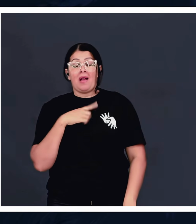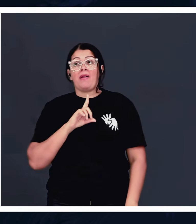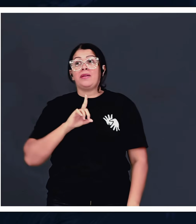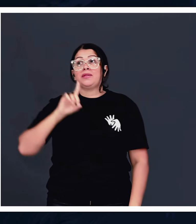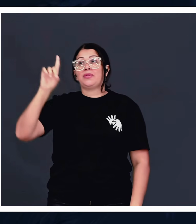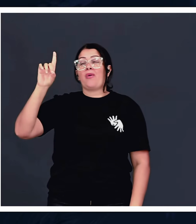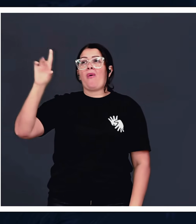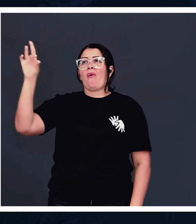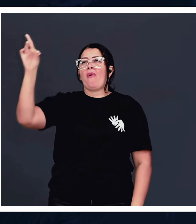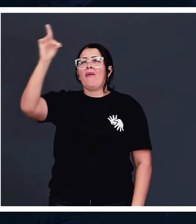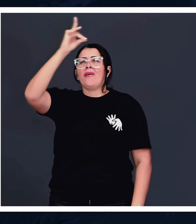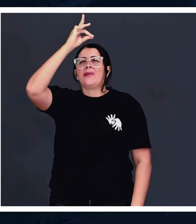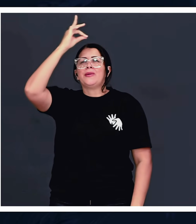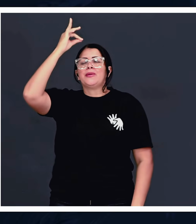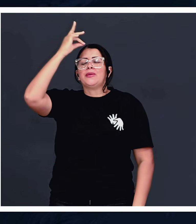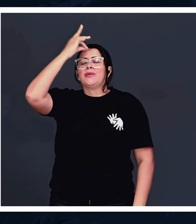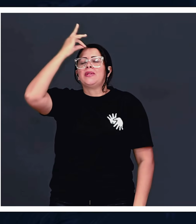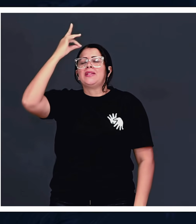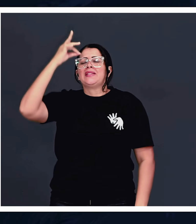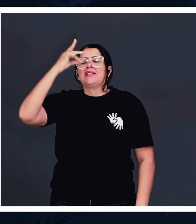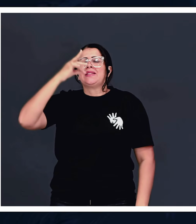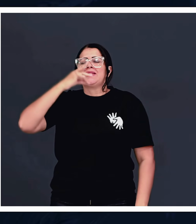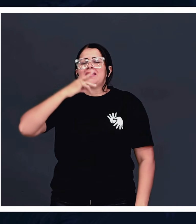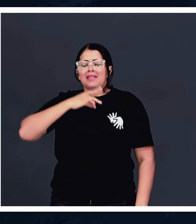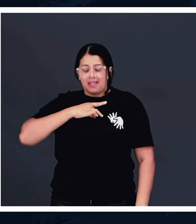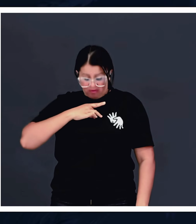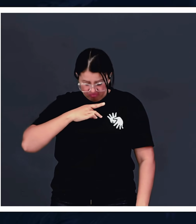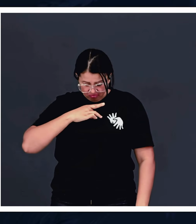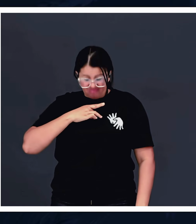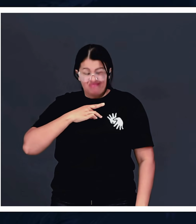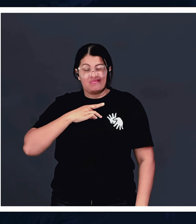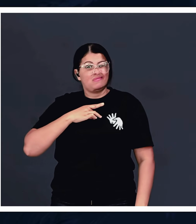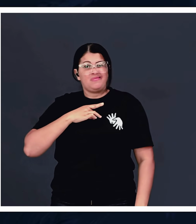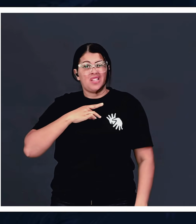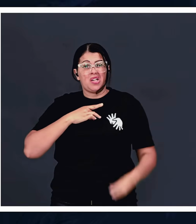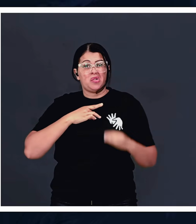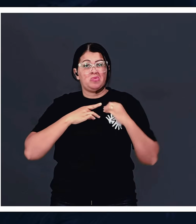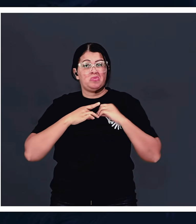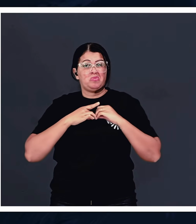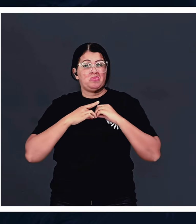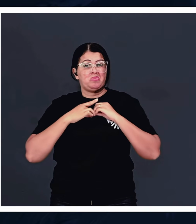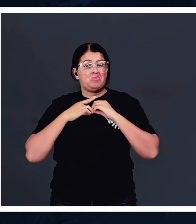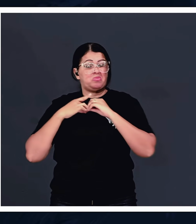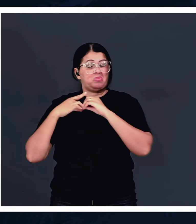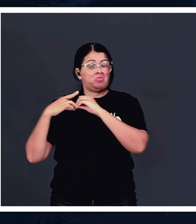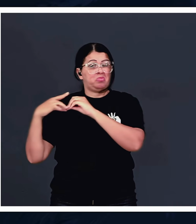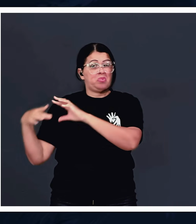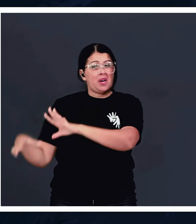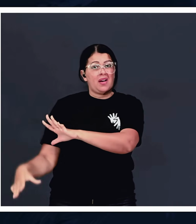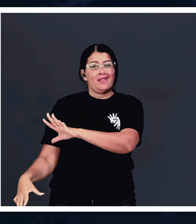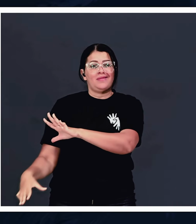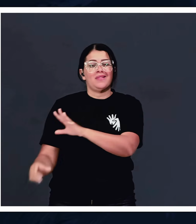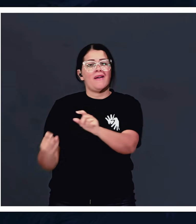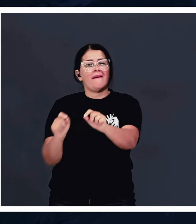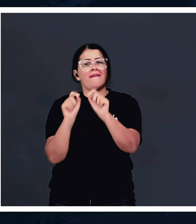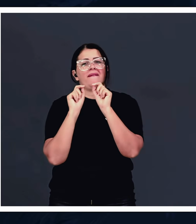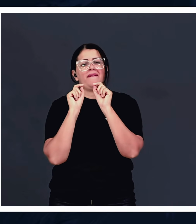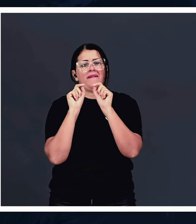ignora, você ouve a voz do Espírito Santo, opa, isso não está correto, e você deliberadamente você